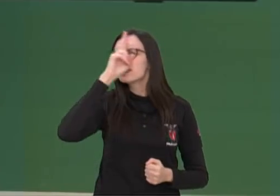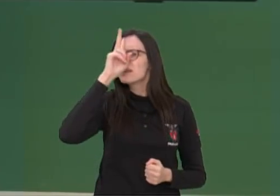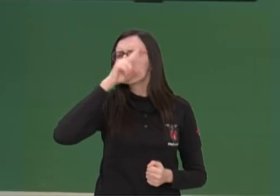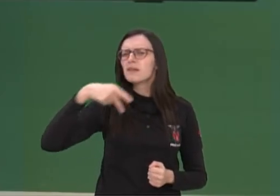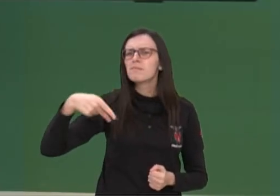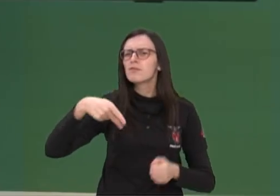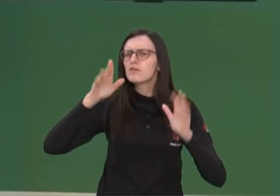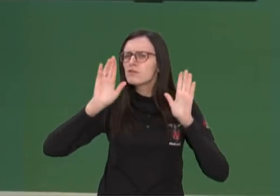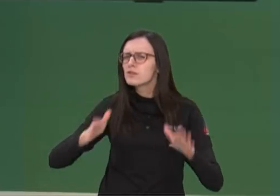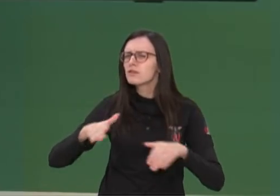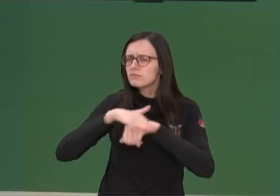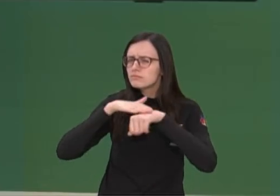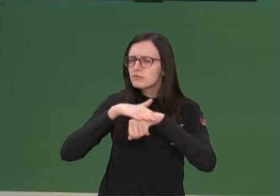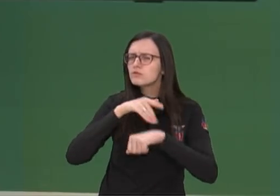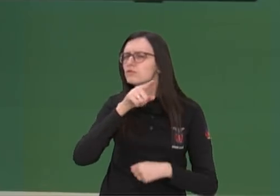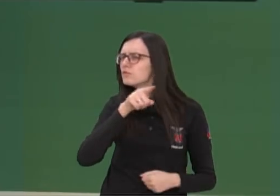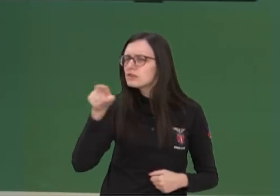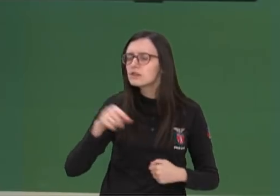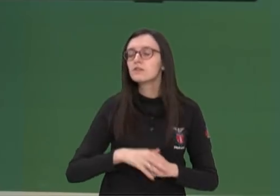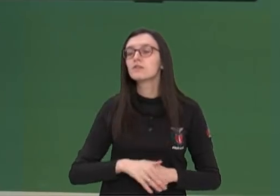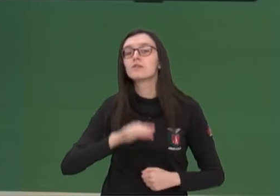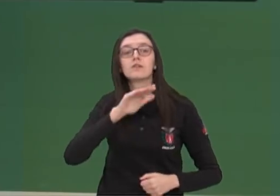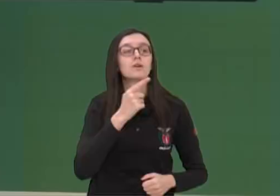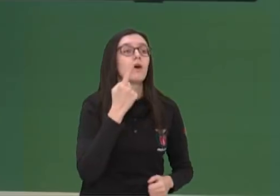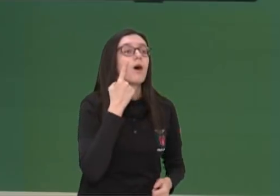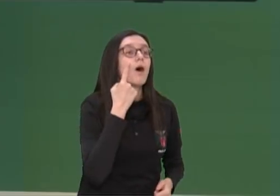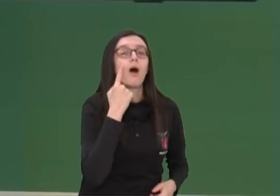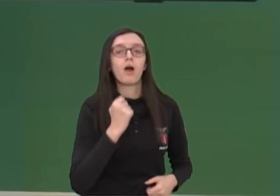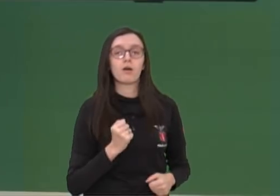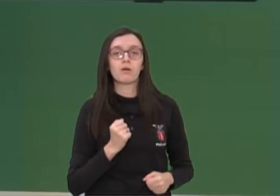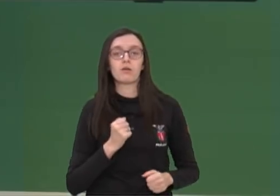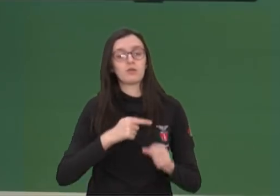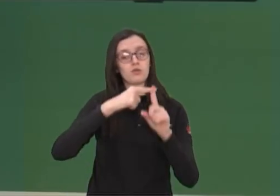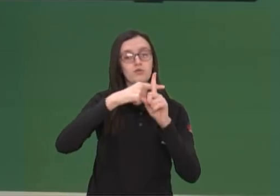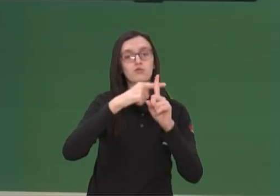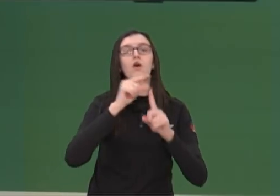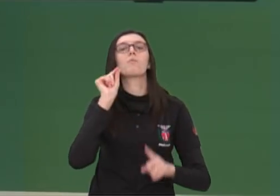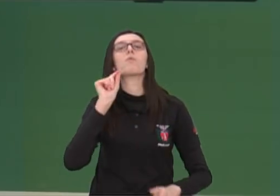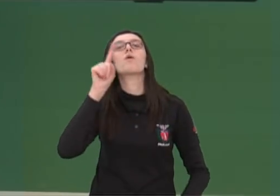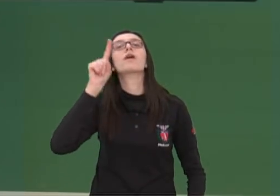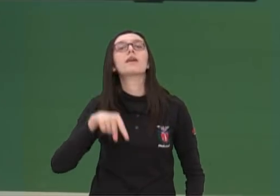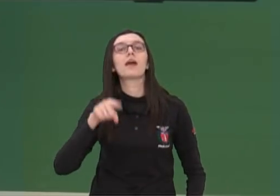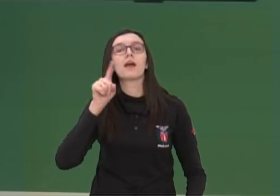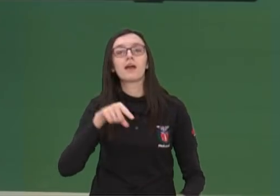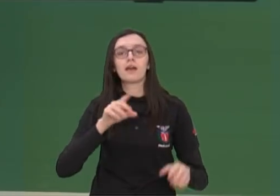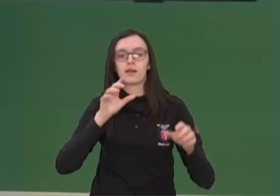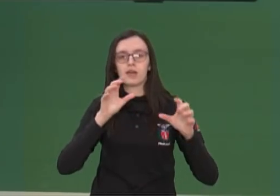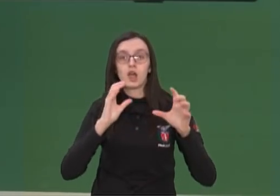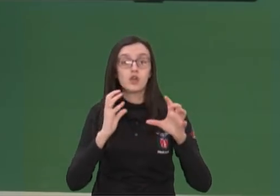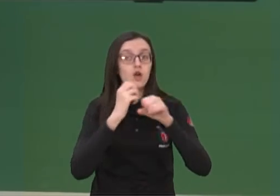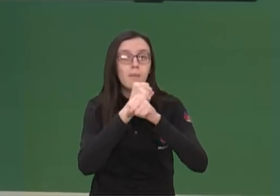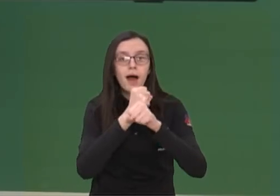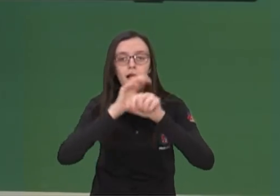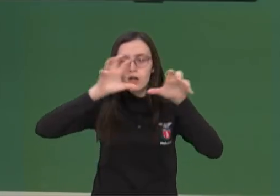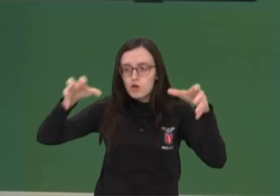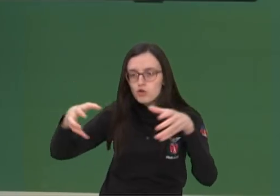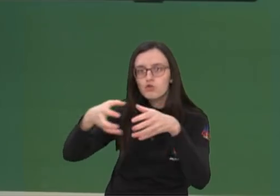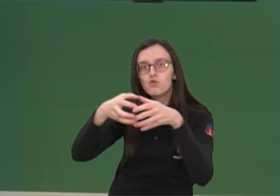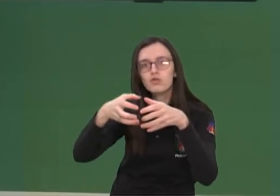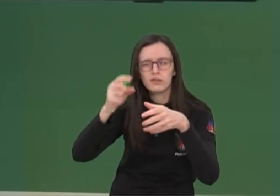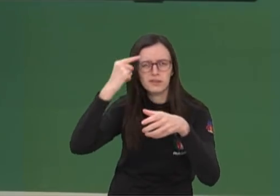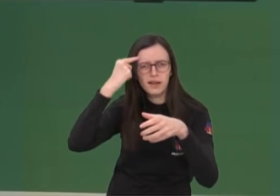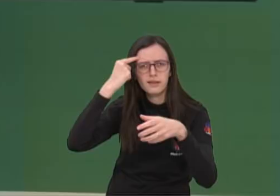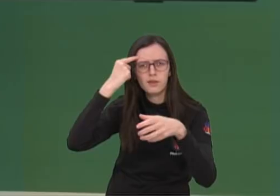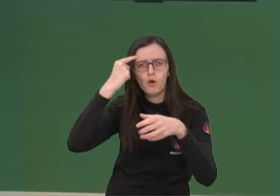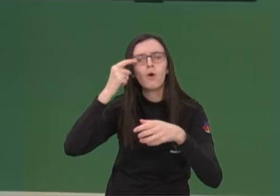Fábia já comentou com vocês? Ó, a soma, a adição, ela tem a ideia de agrupar, certo? De